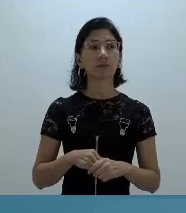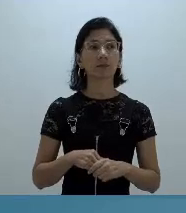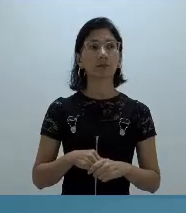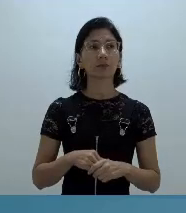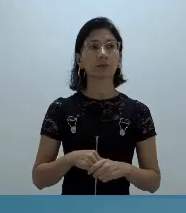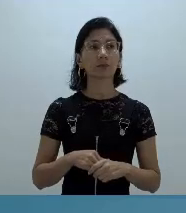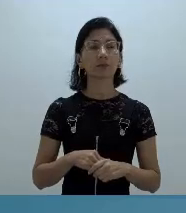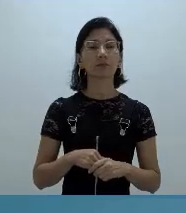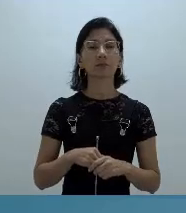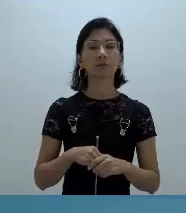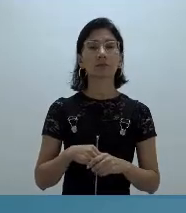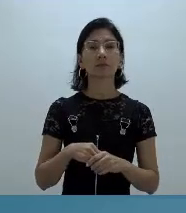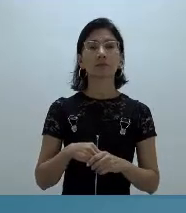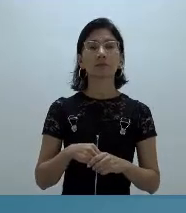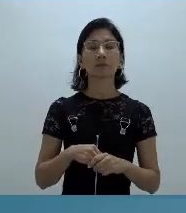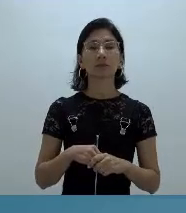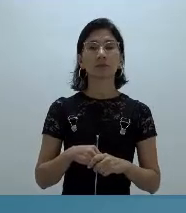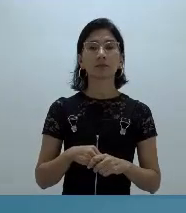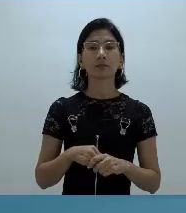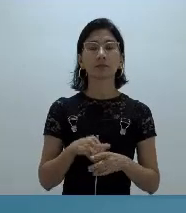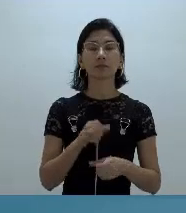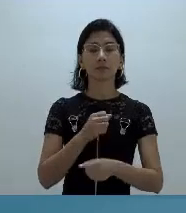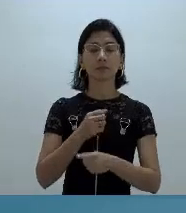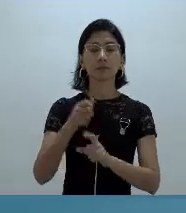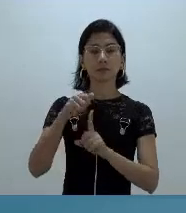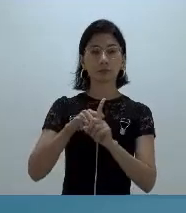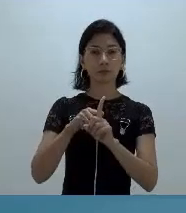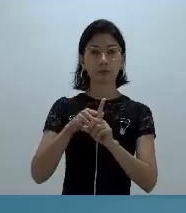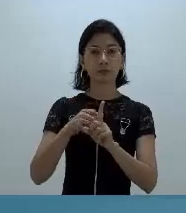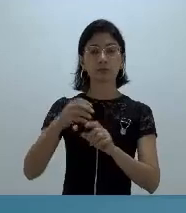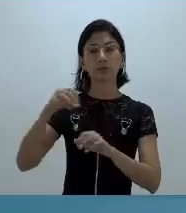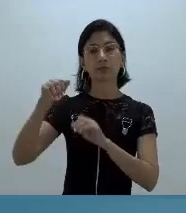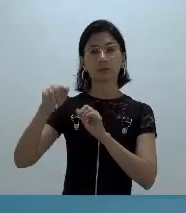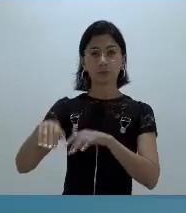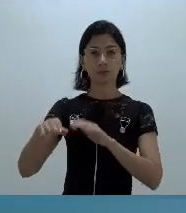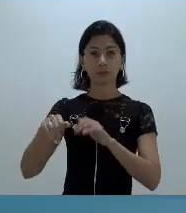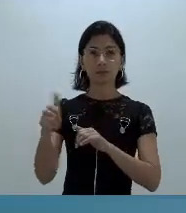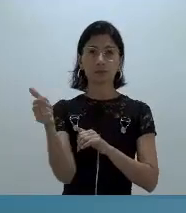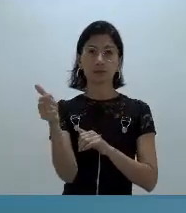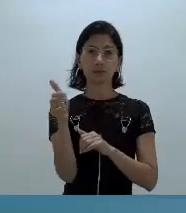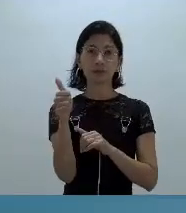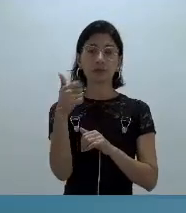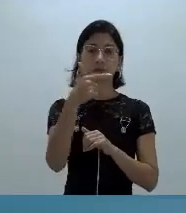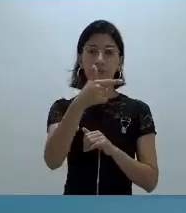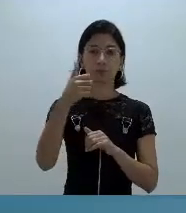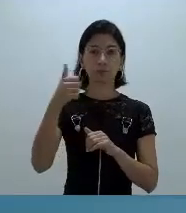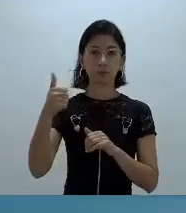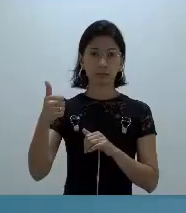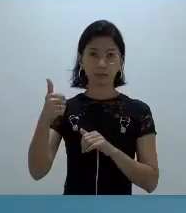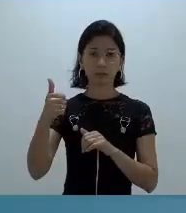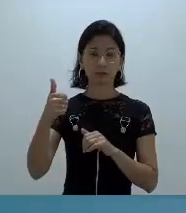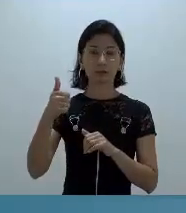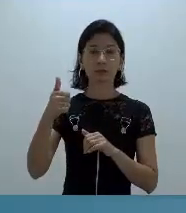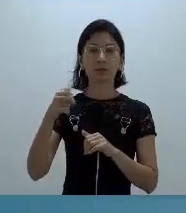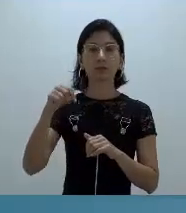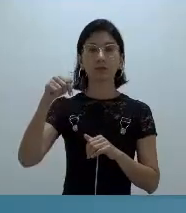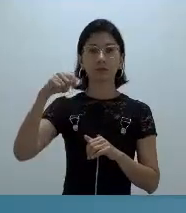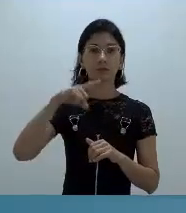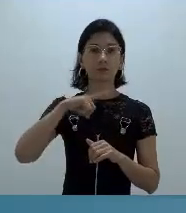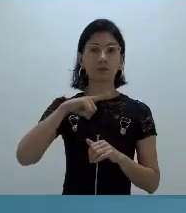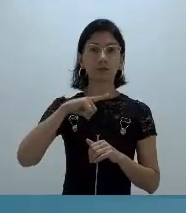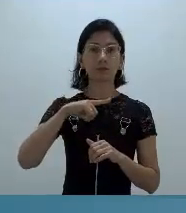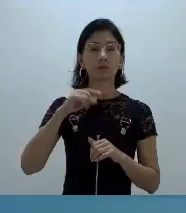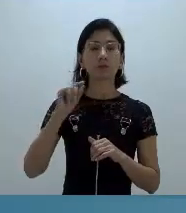setembro, do ano de 3 de recente agora, e da justiça do ano de 20 de setembro, no mesmo ano. Onde se lê